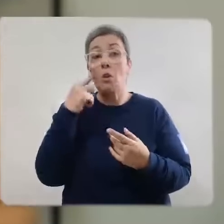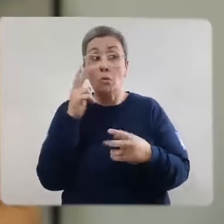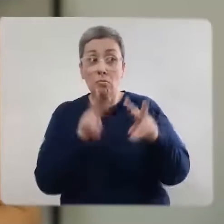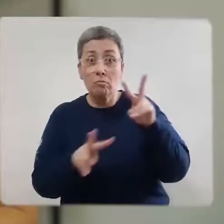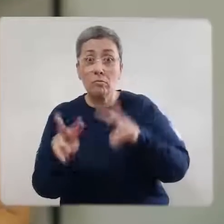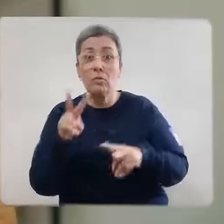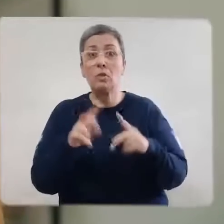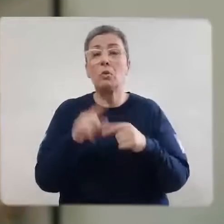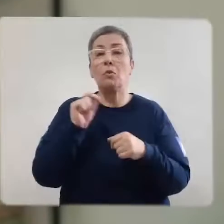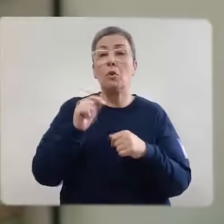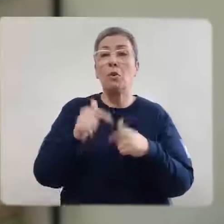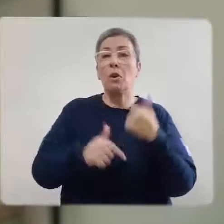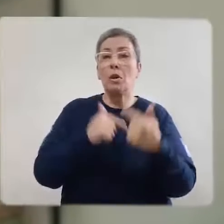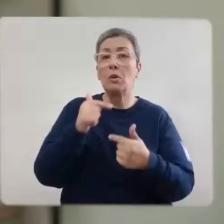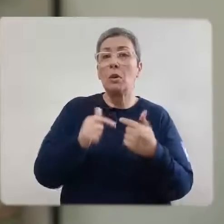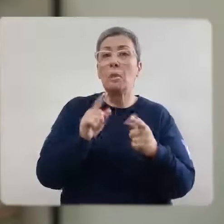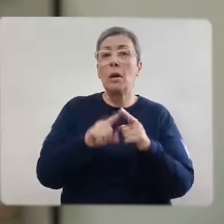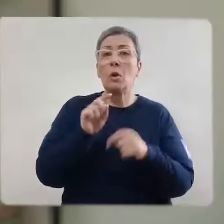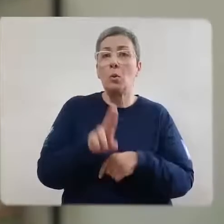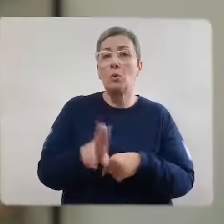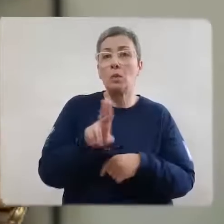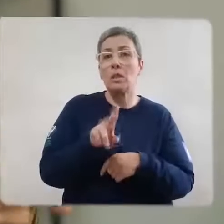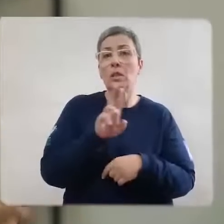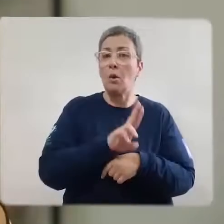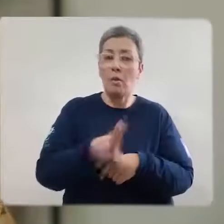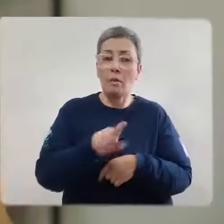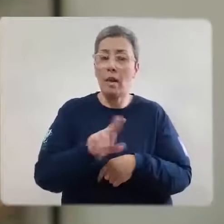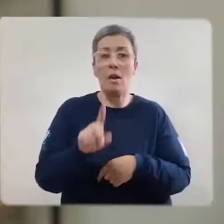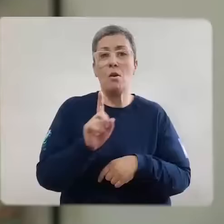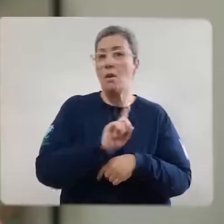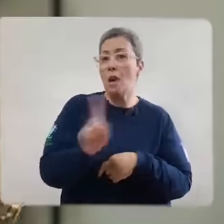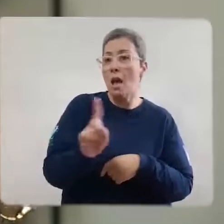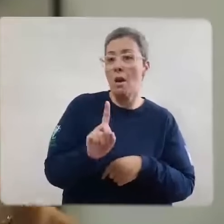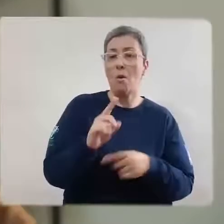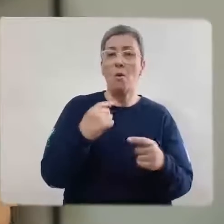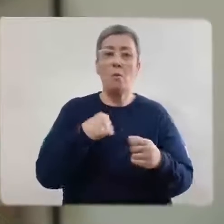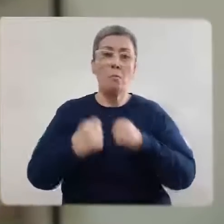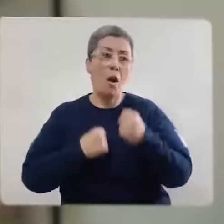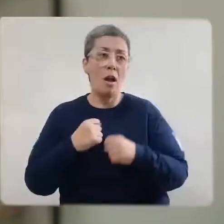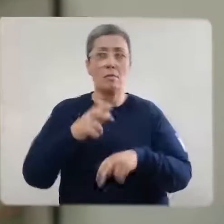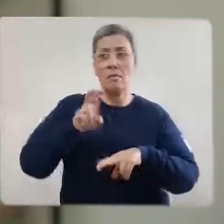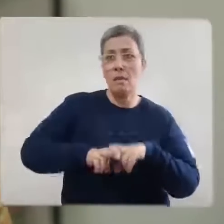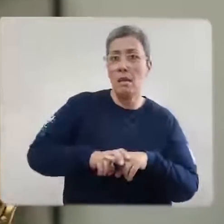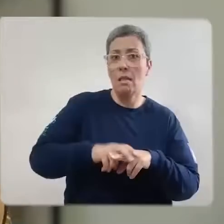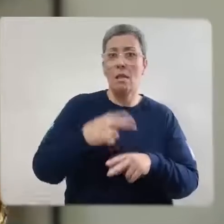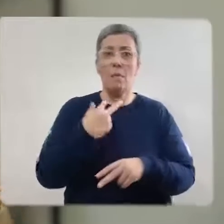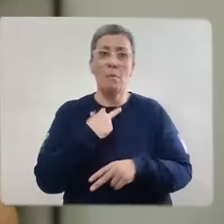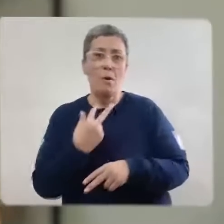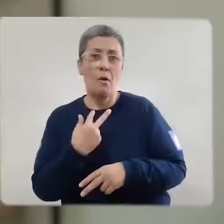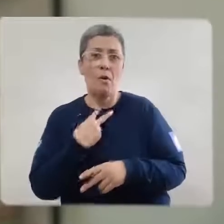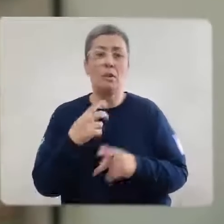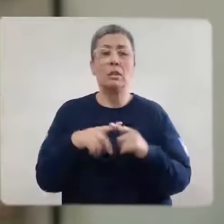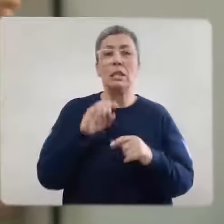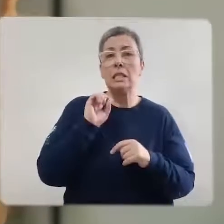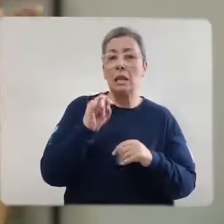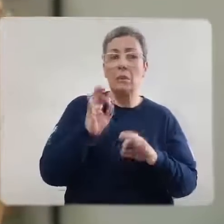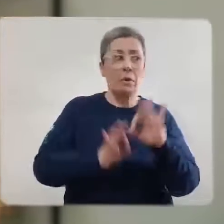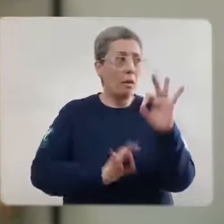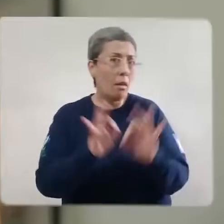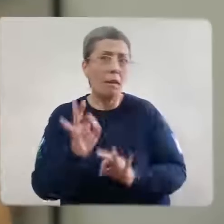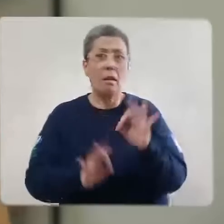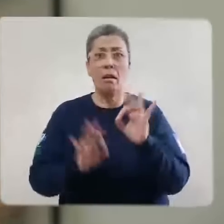observar, a gente trabalha muito com o não. Não faz, não pode, não corre, senta, né? Sempre